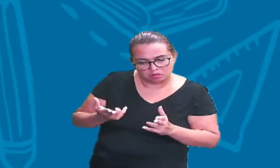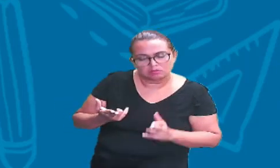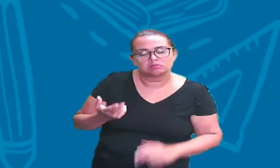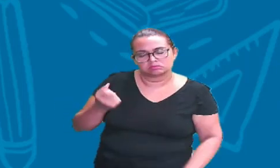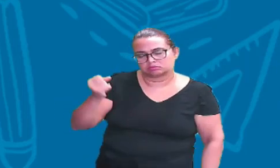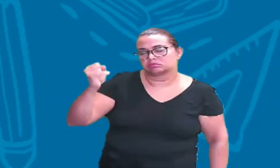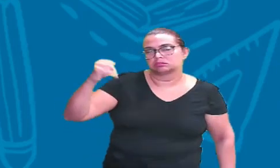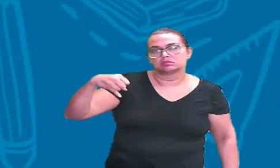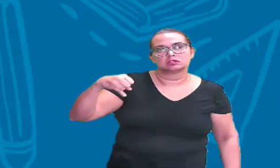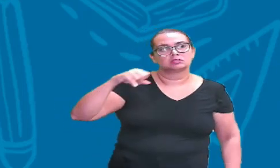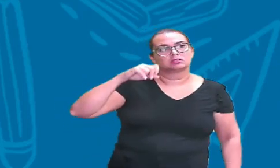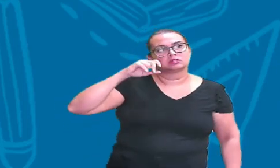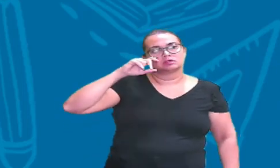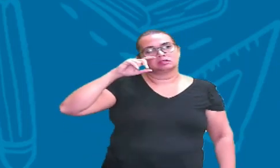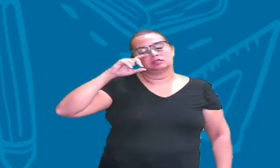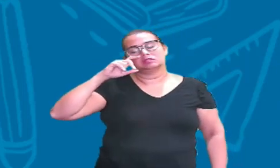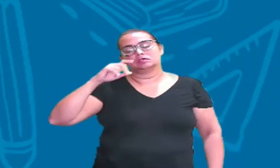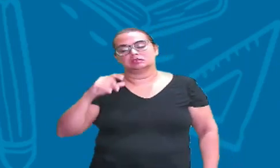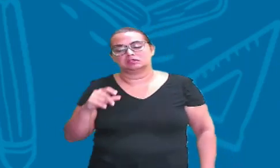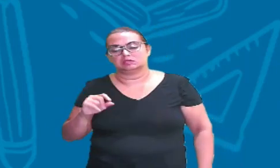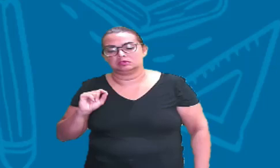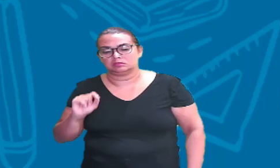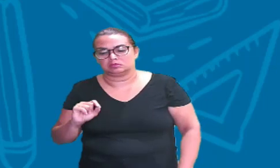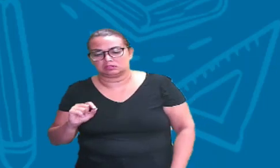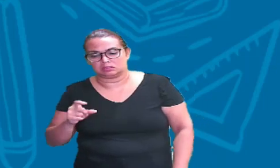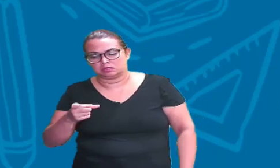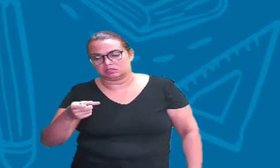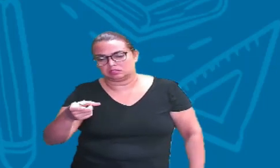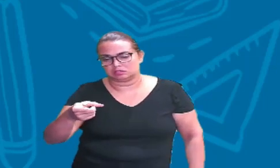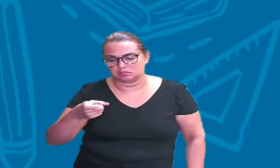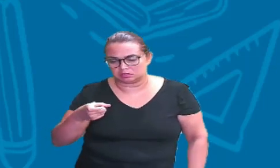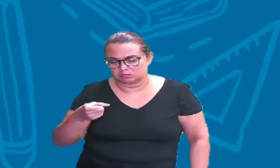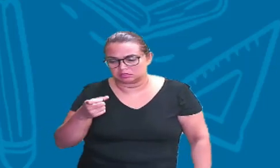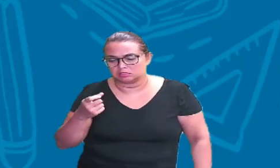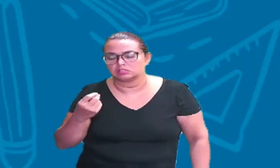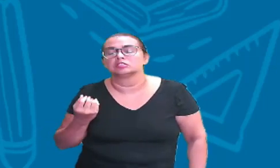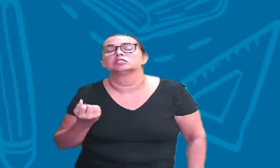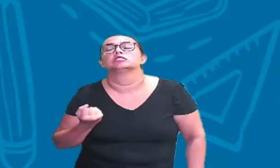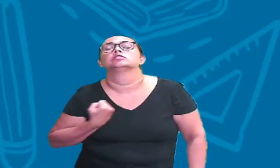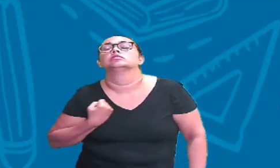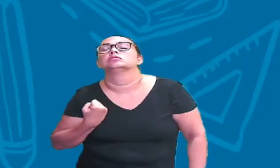Vão sim. Então, isso quer dizer que X vale